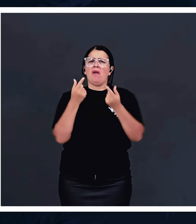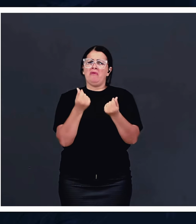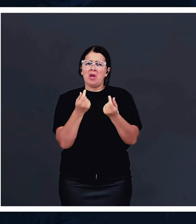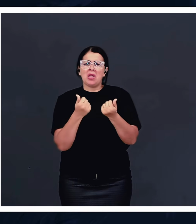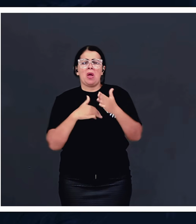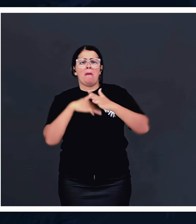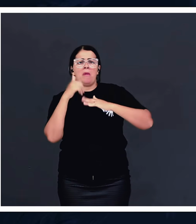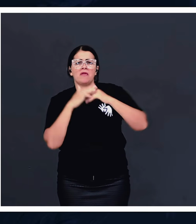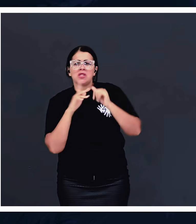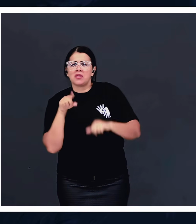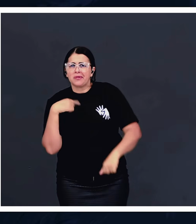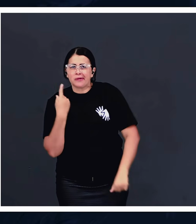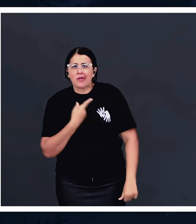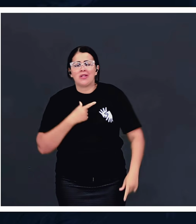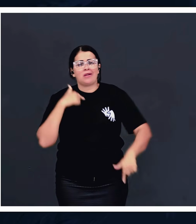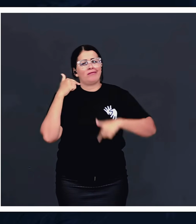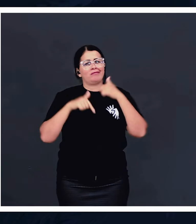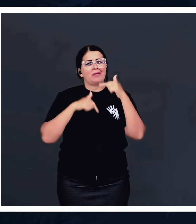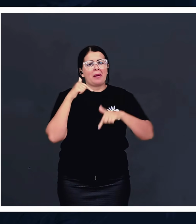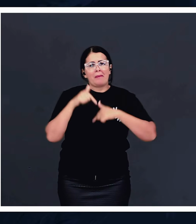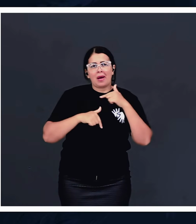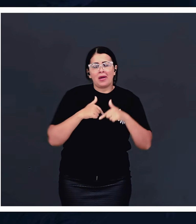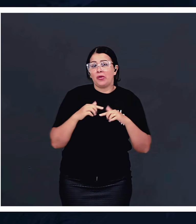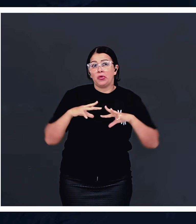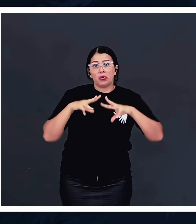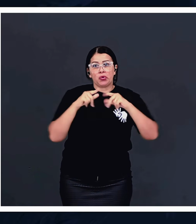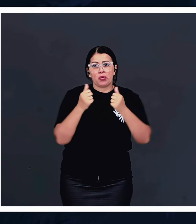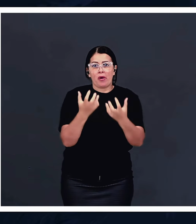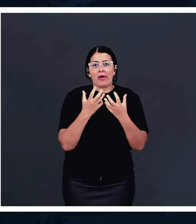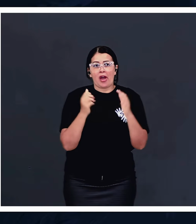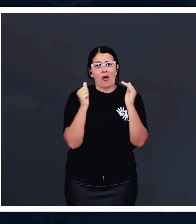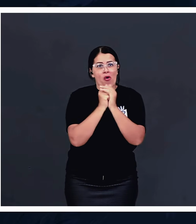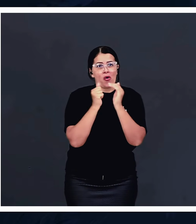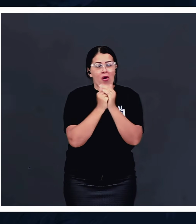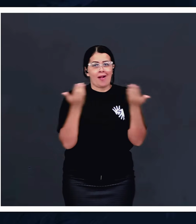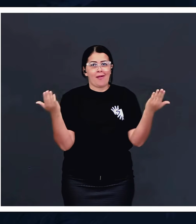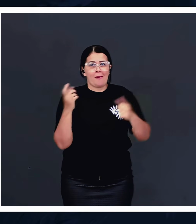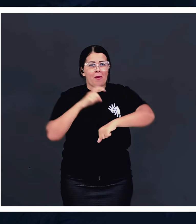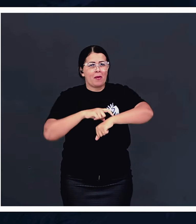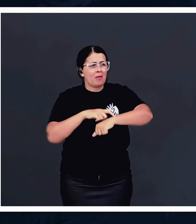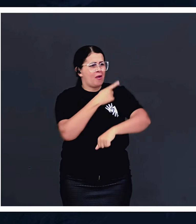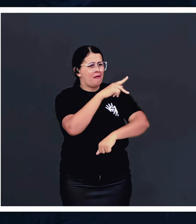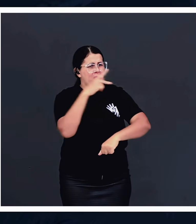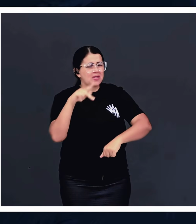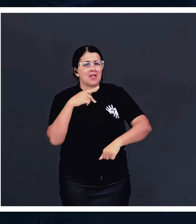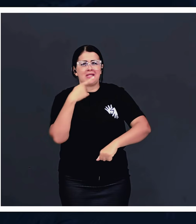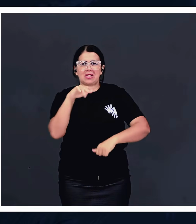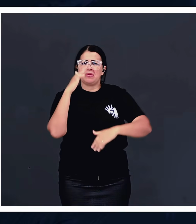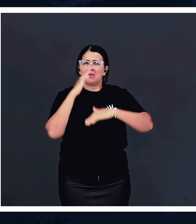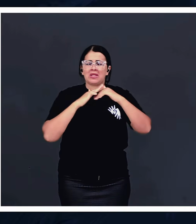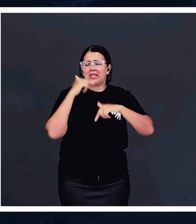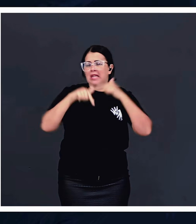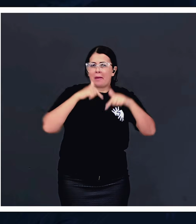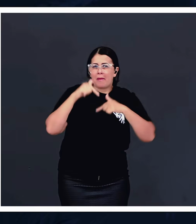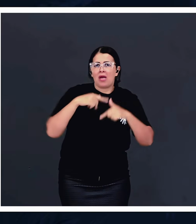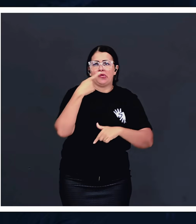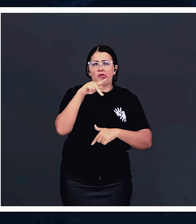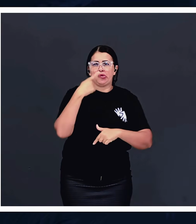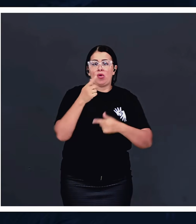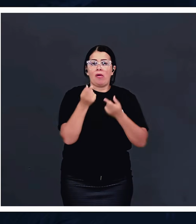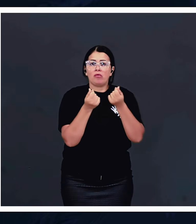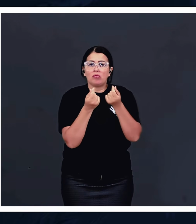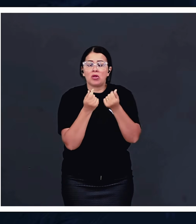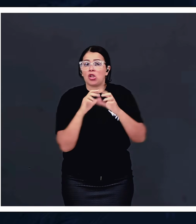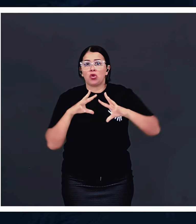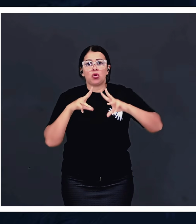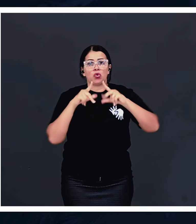nossa profissão, nosso trabalho. Eu quero orar nesse momento por você, pelo seu trabalho, pela sua finança,